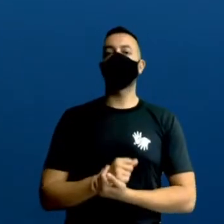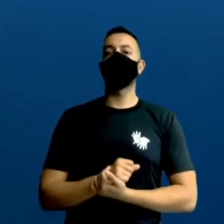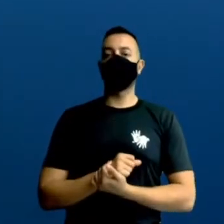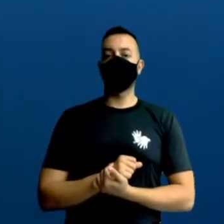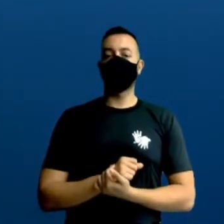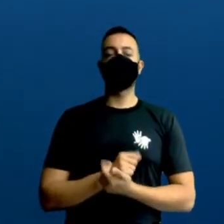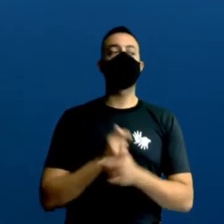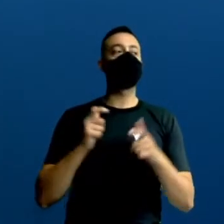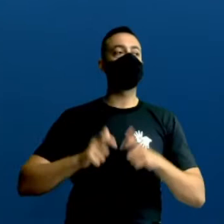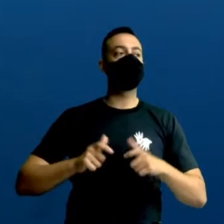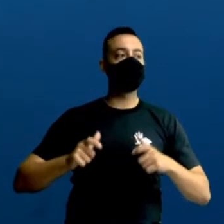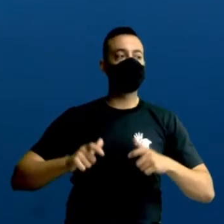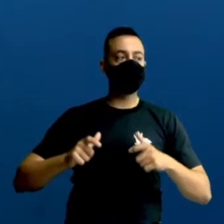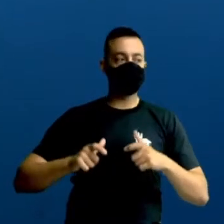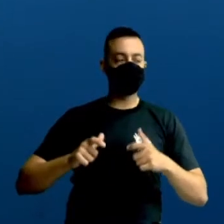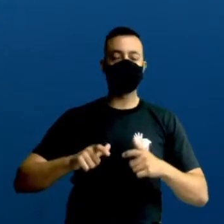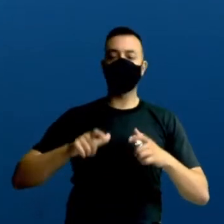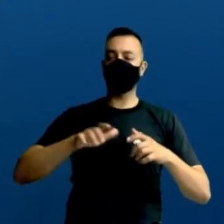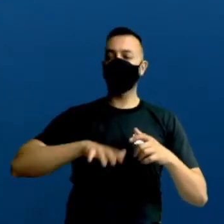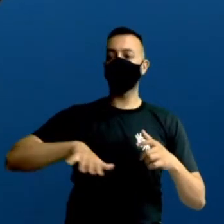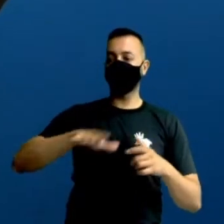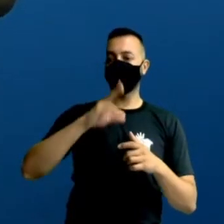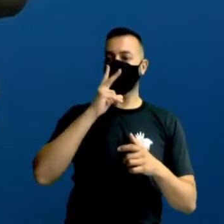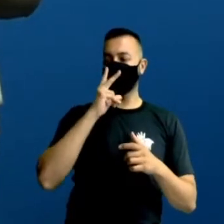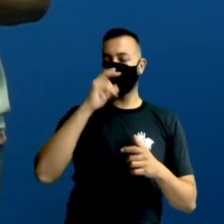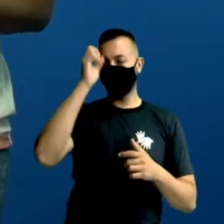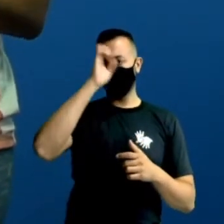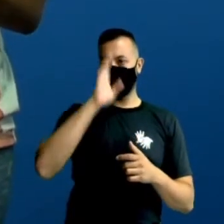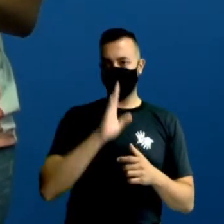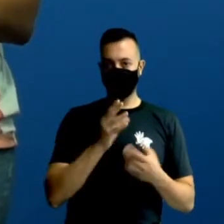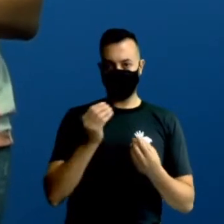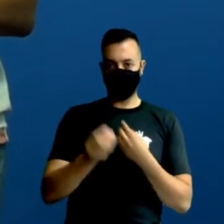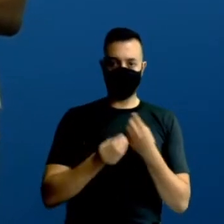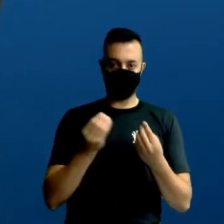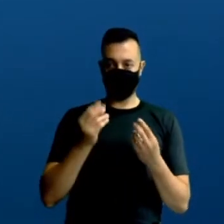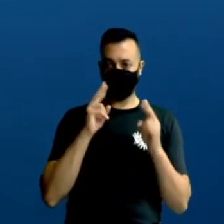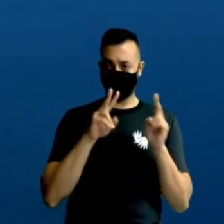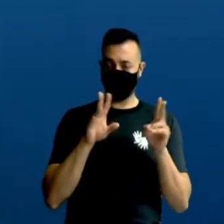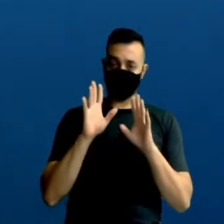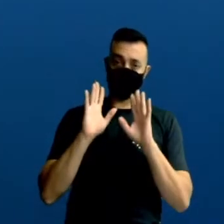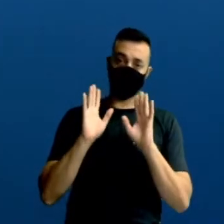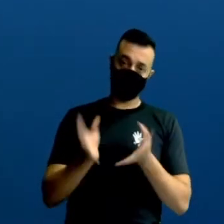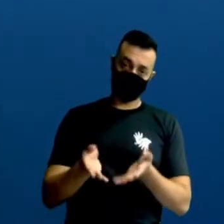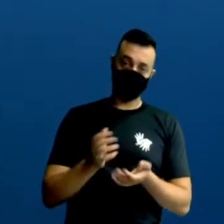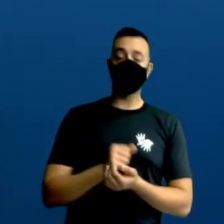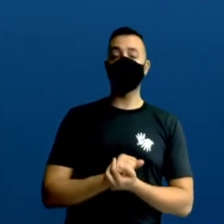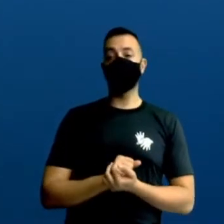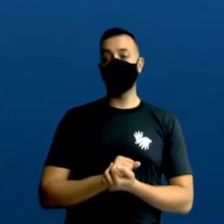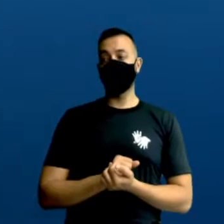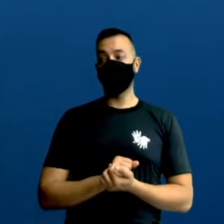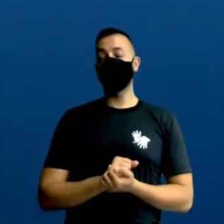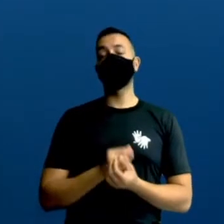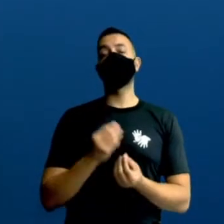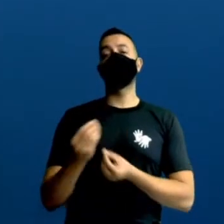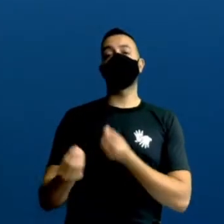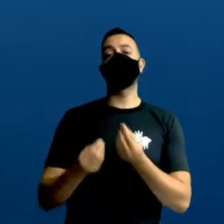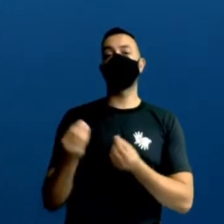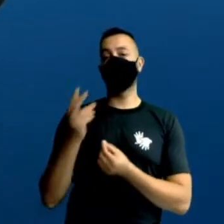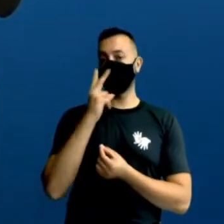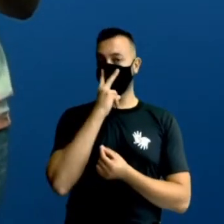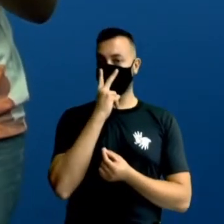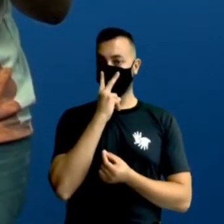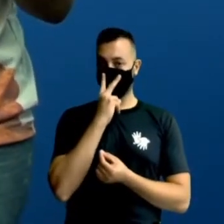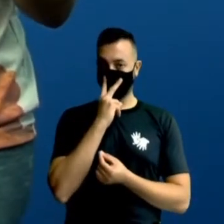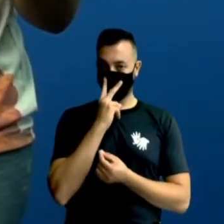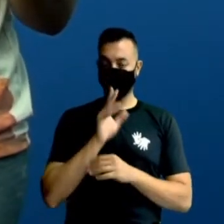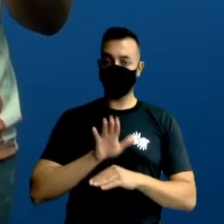Antão. Onde é que está o território de Vitória de Santo Antão? No Brasil. A gente viu, a gente está vendo, o quanto que Vitória de Santo